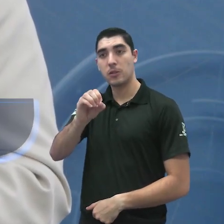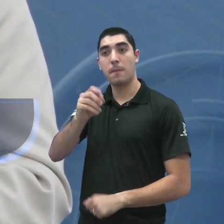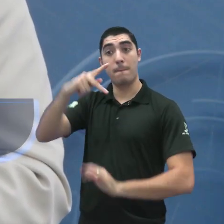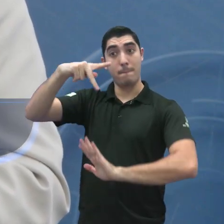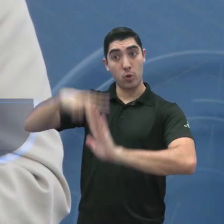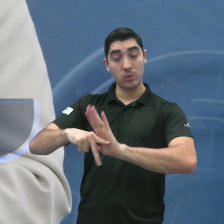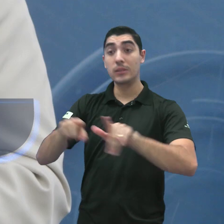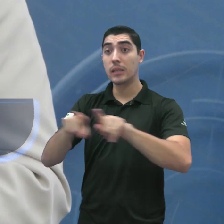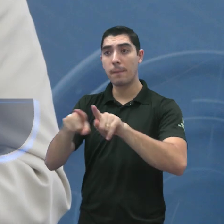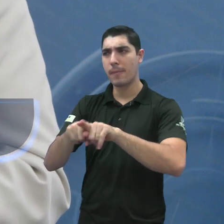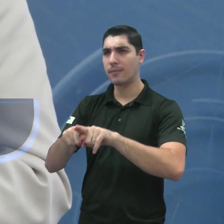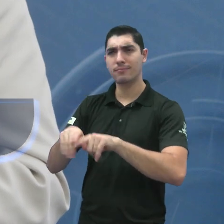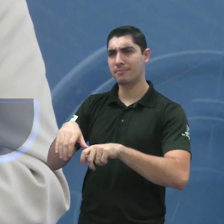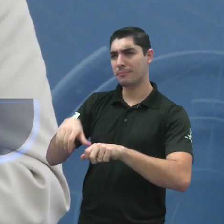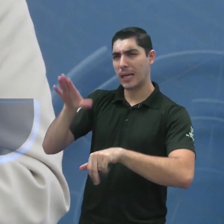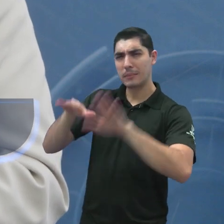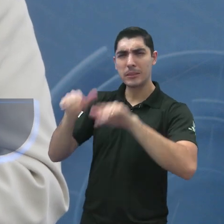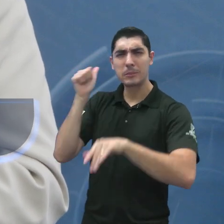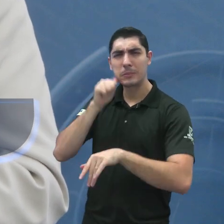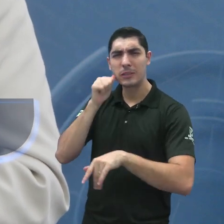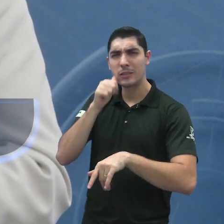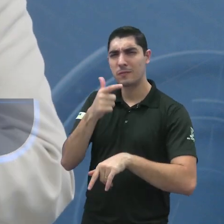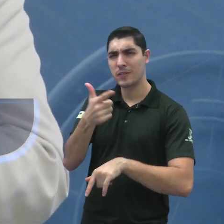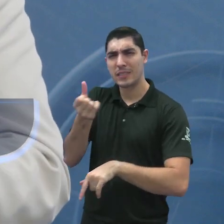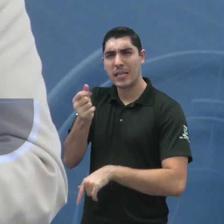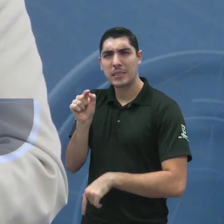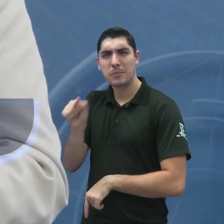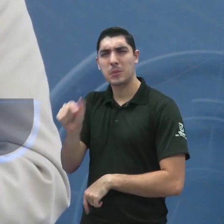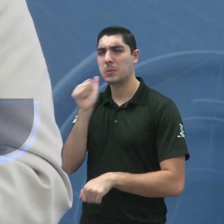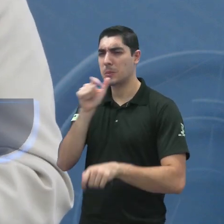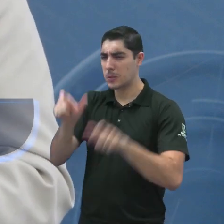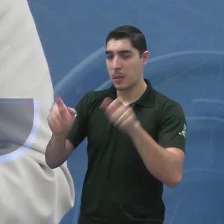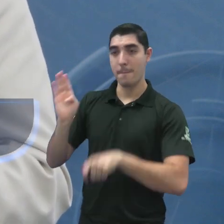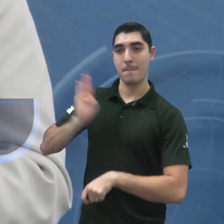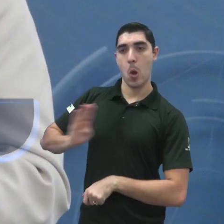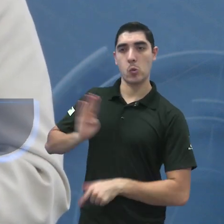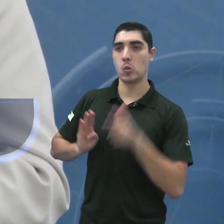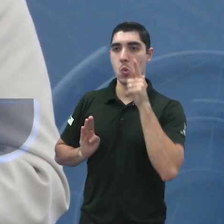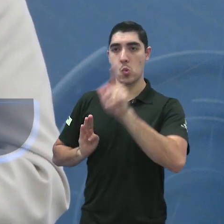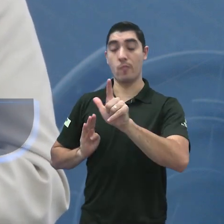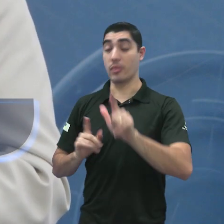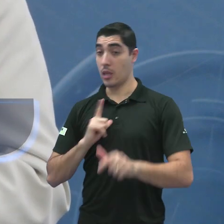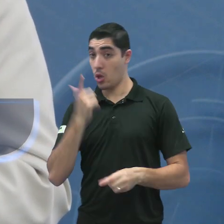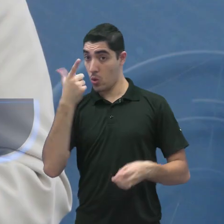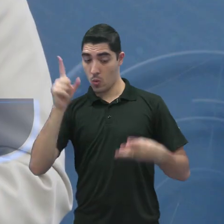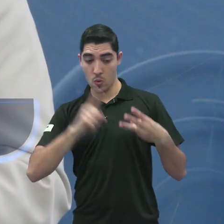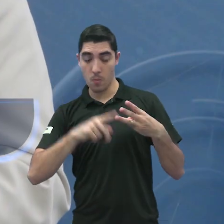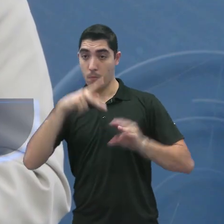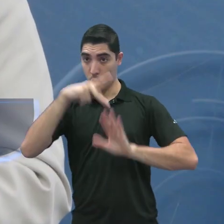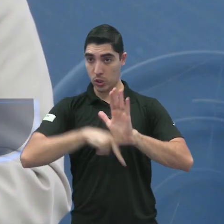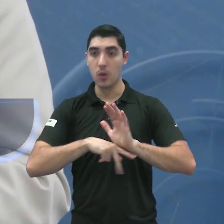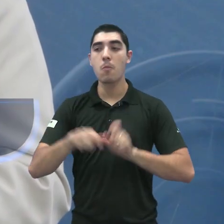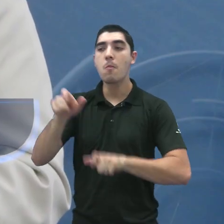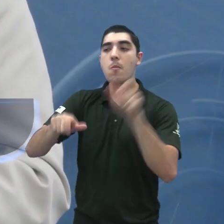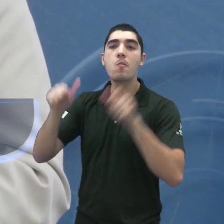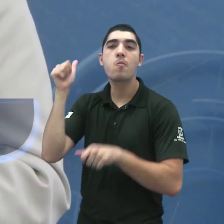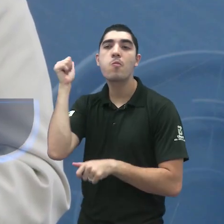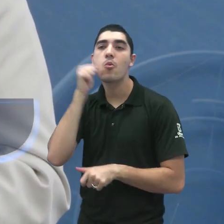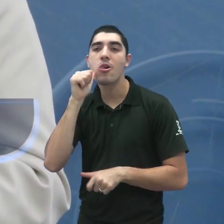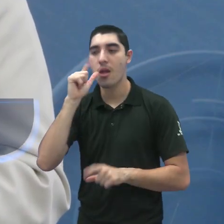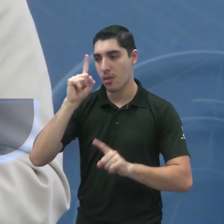6 mil meninas bolsistas, né? Já o programa Mulheres Inovadoras apoia